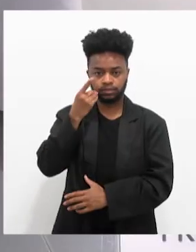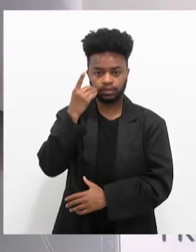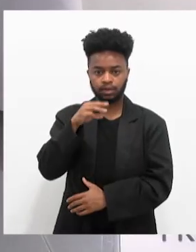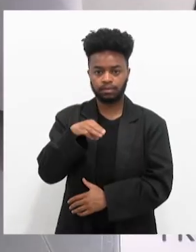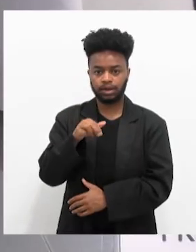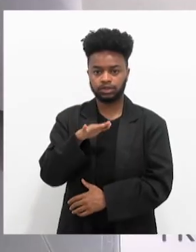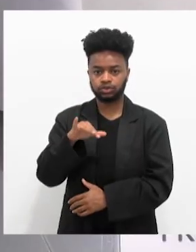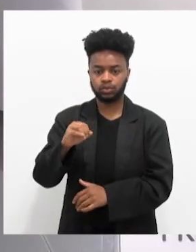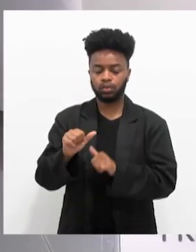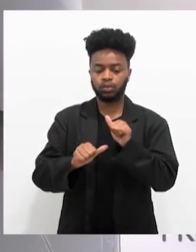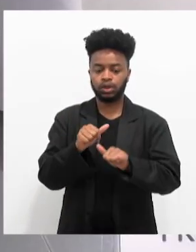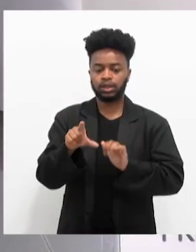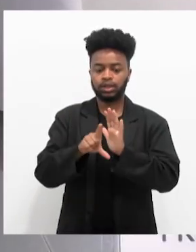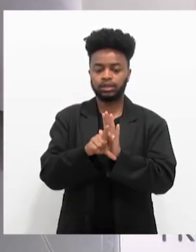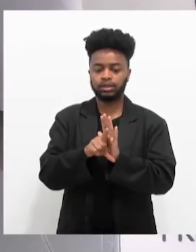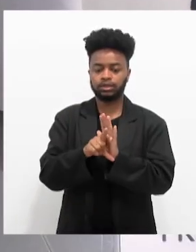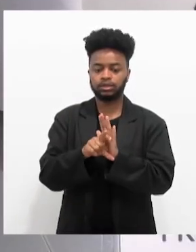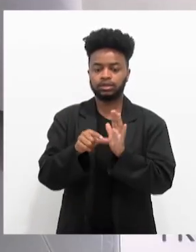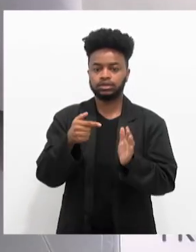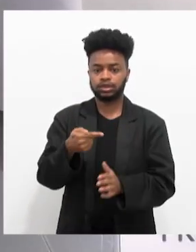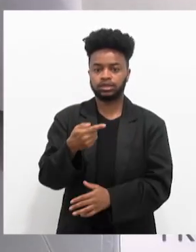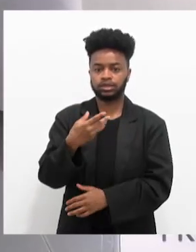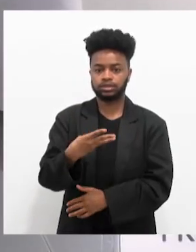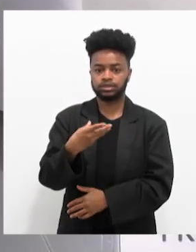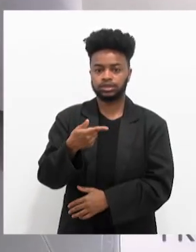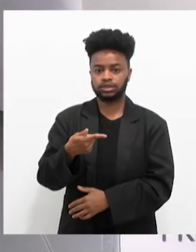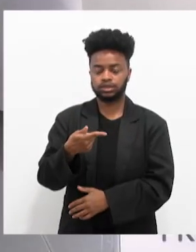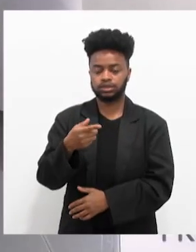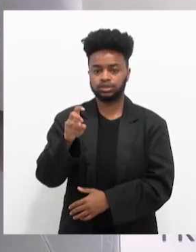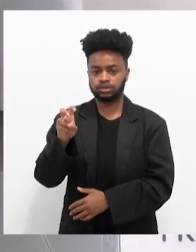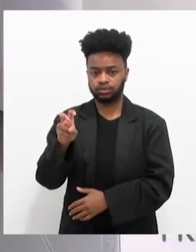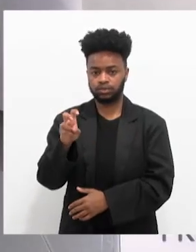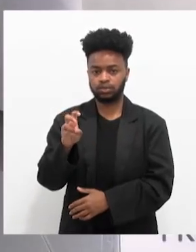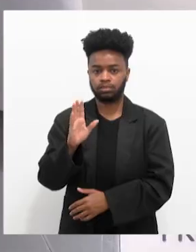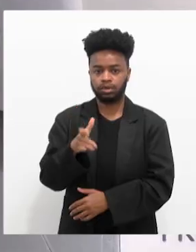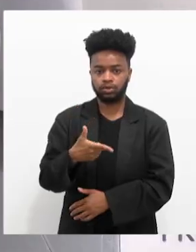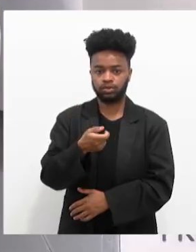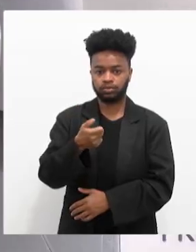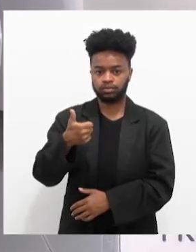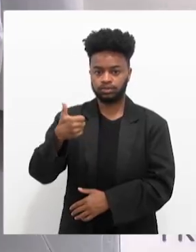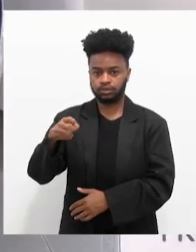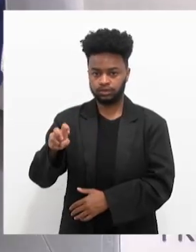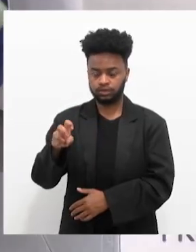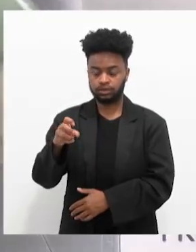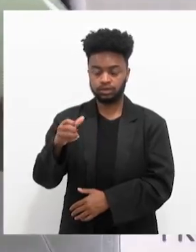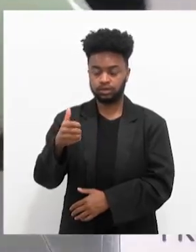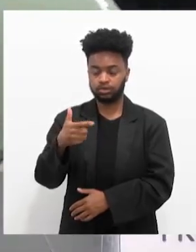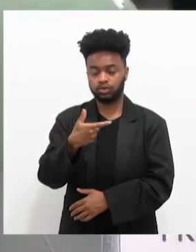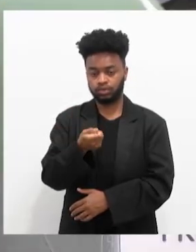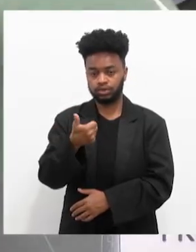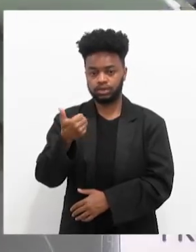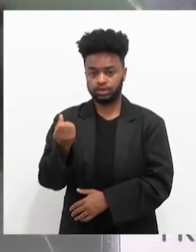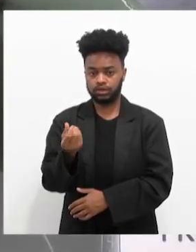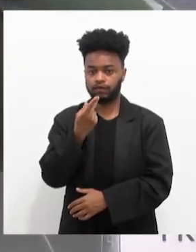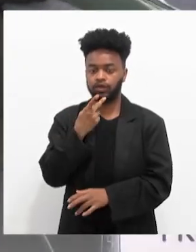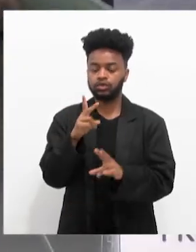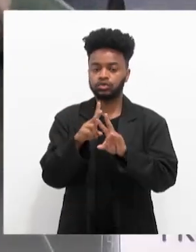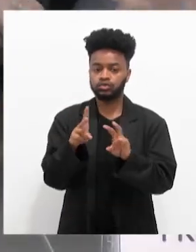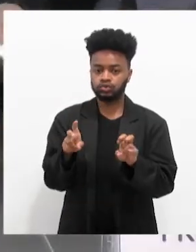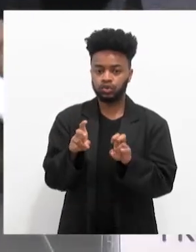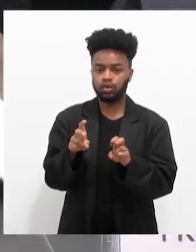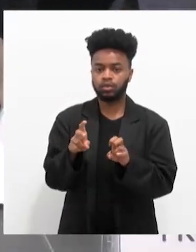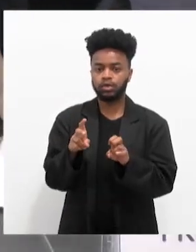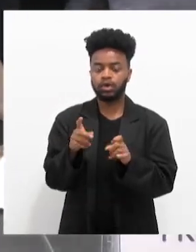lei 7.375 de 14 de julho de 2016, para dispor sobre a prevenção, detecção